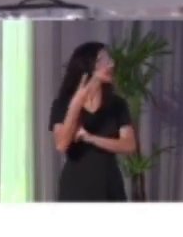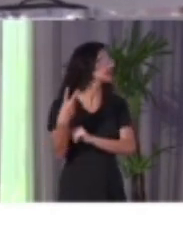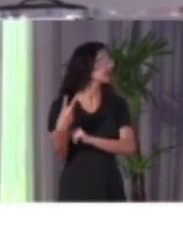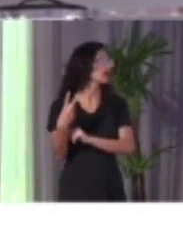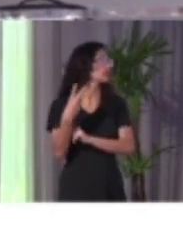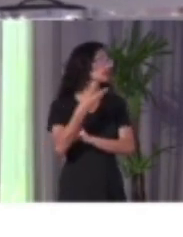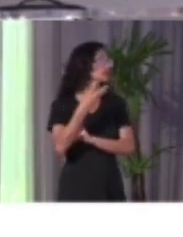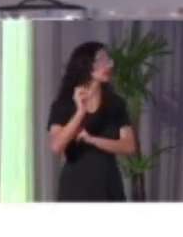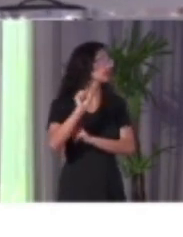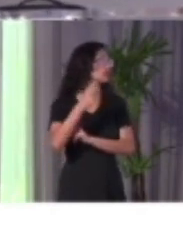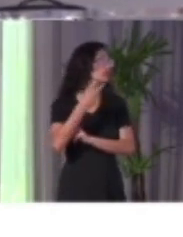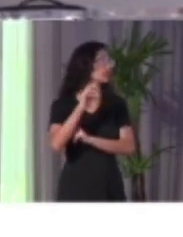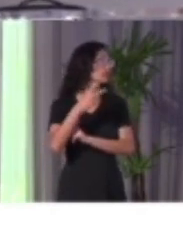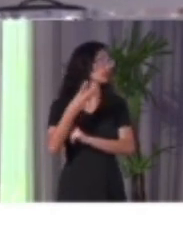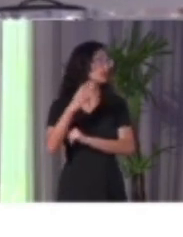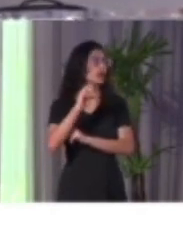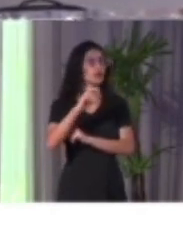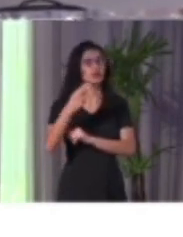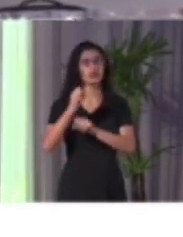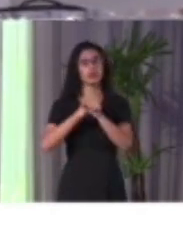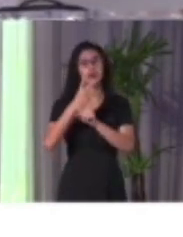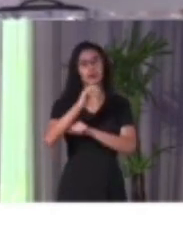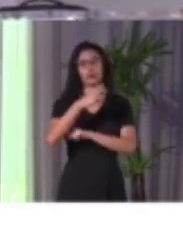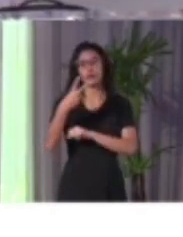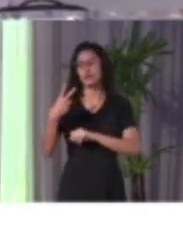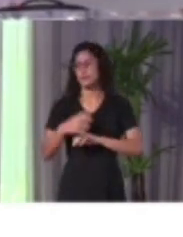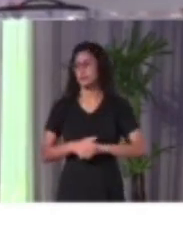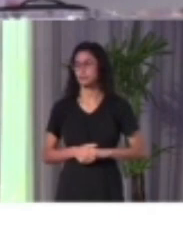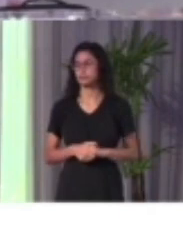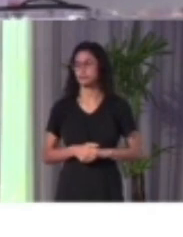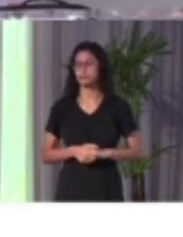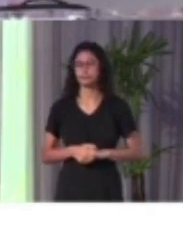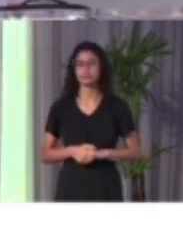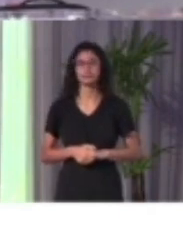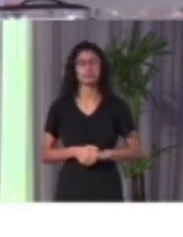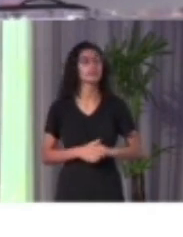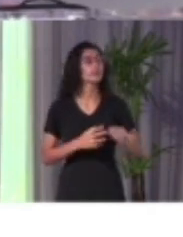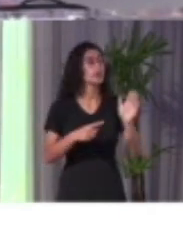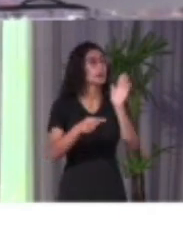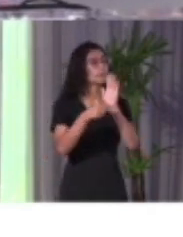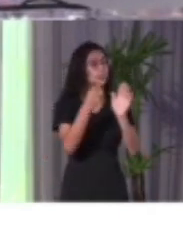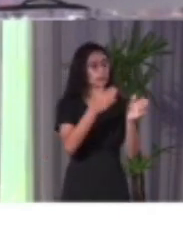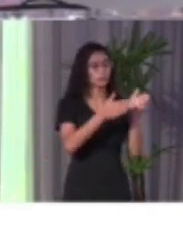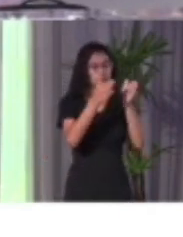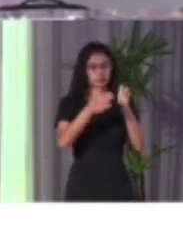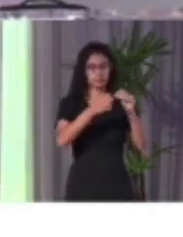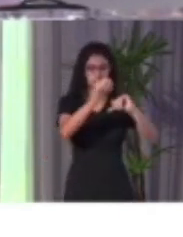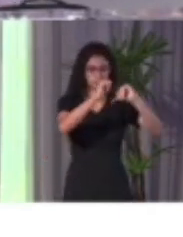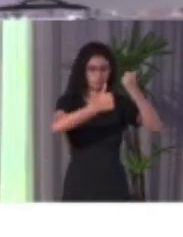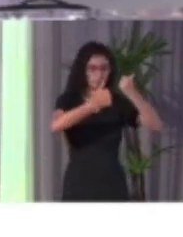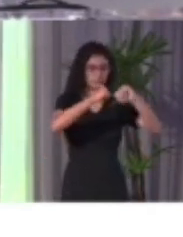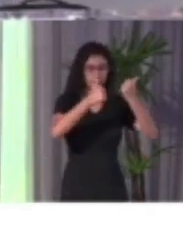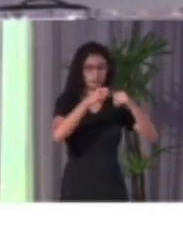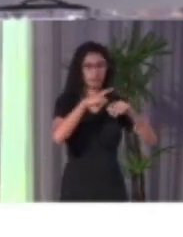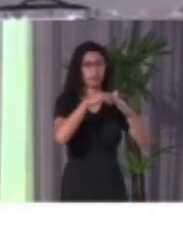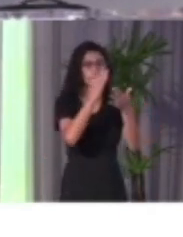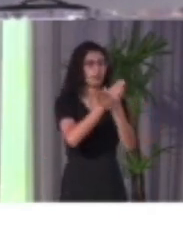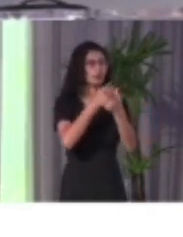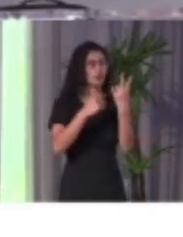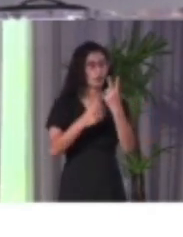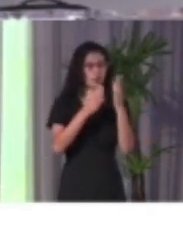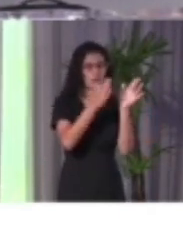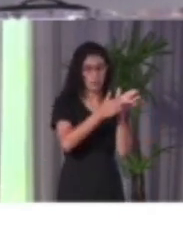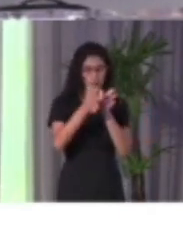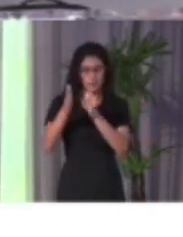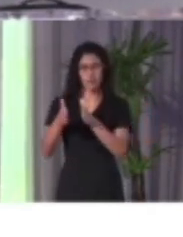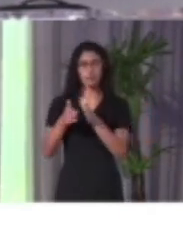de 2020 e 05 de 2022. Na primeira etapa dessa análise documental, ela foi dividida em 2